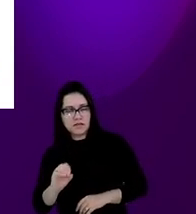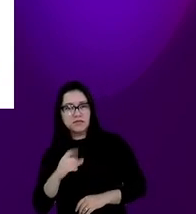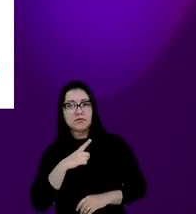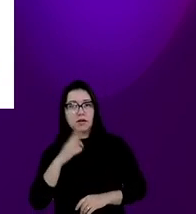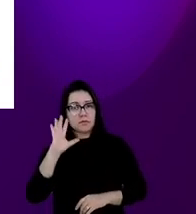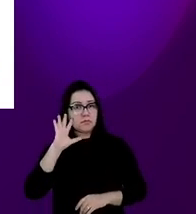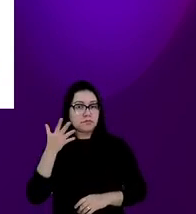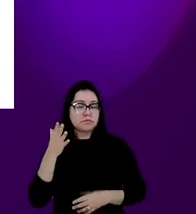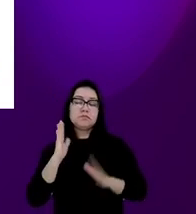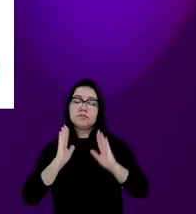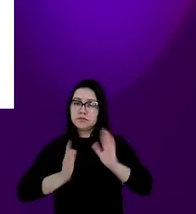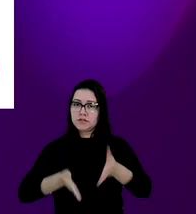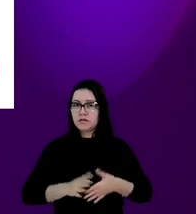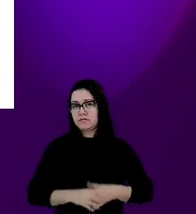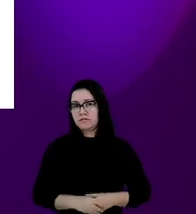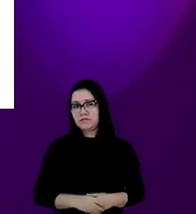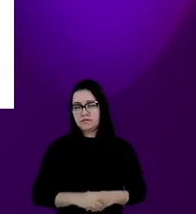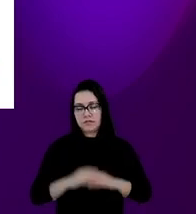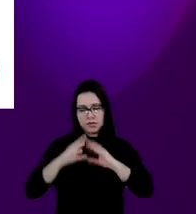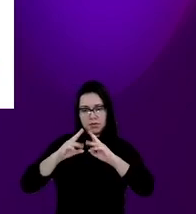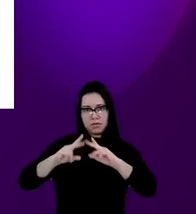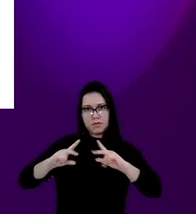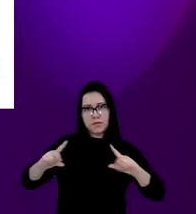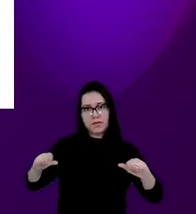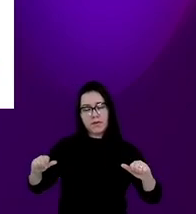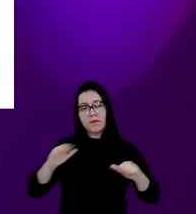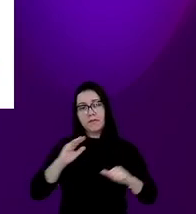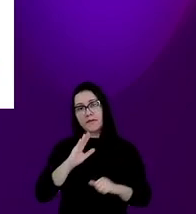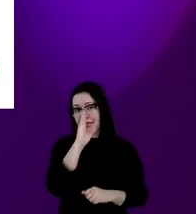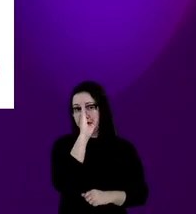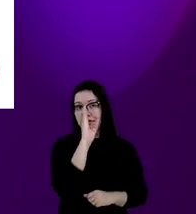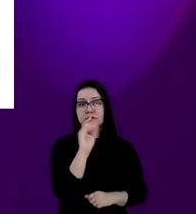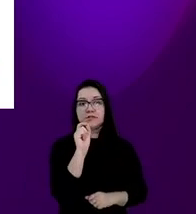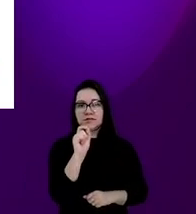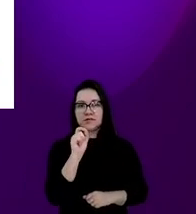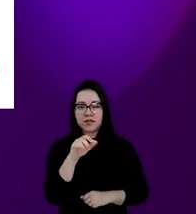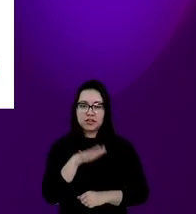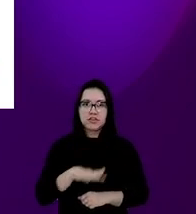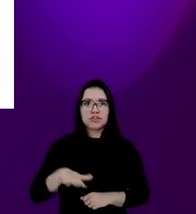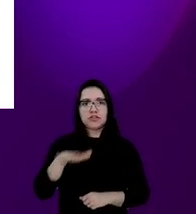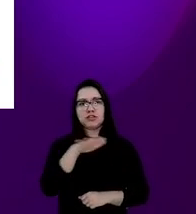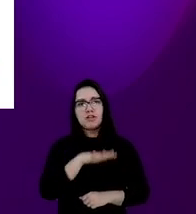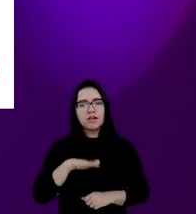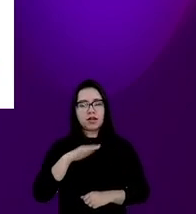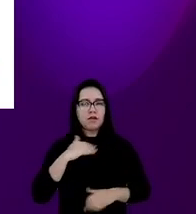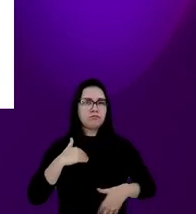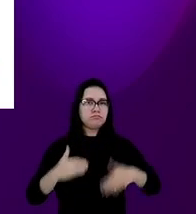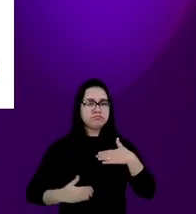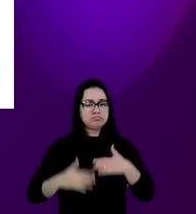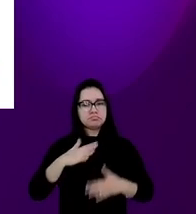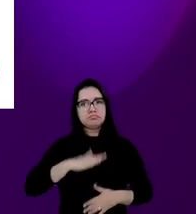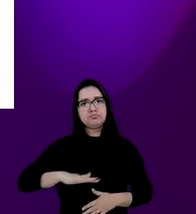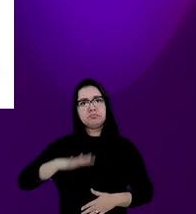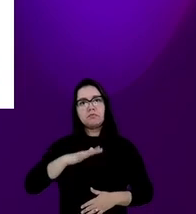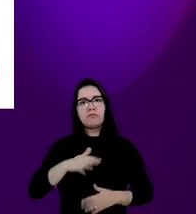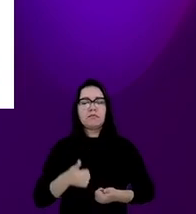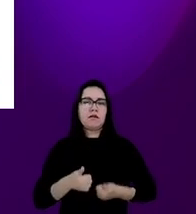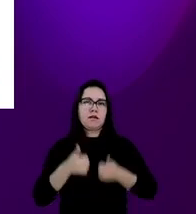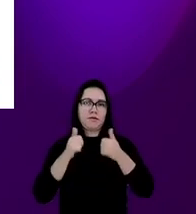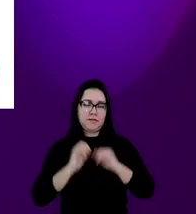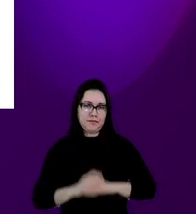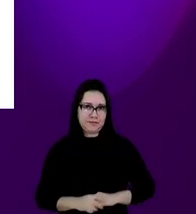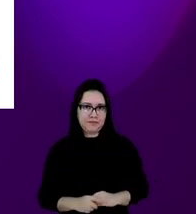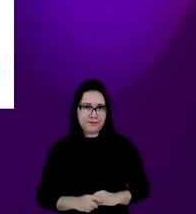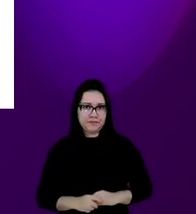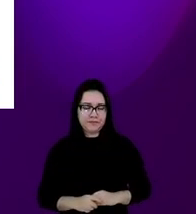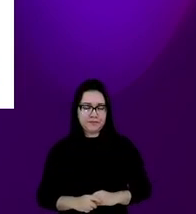resolvida e, principalmente, com status geral melhor deste paciente. Então, quando vocês